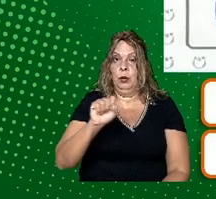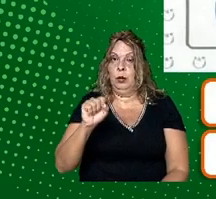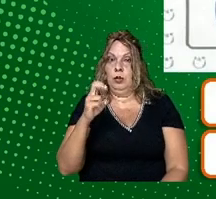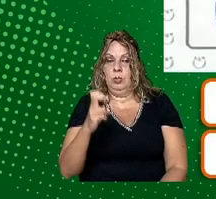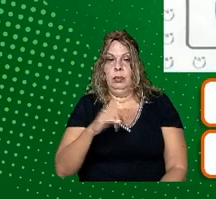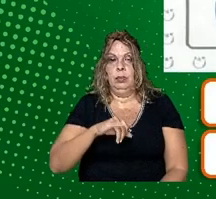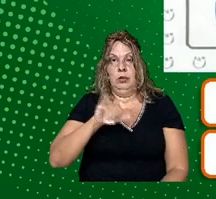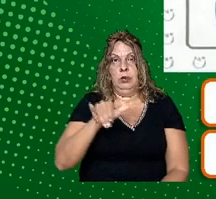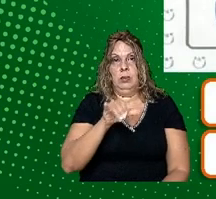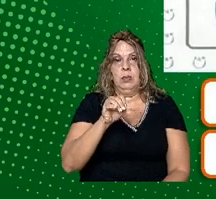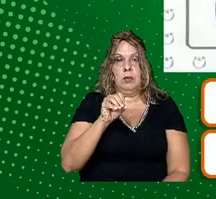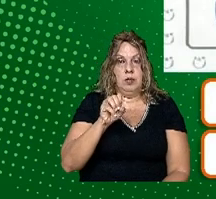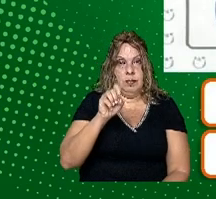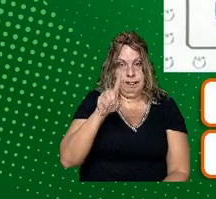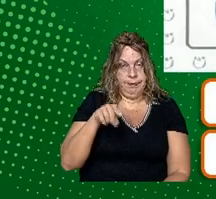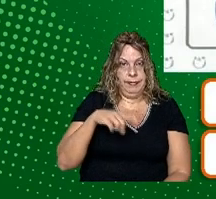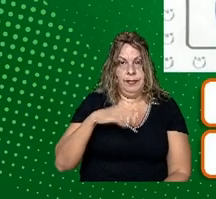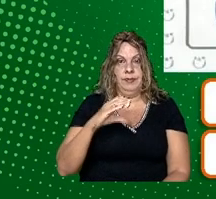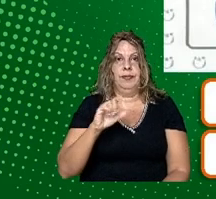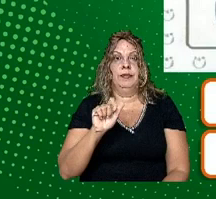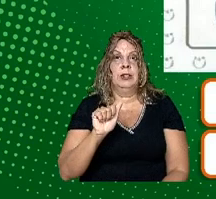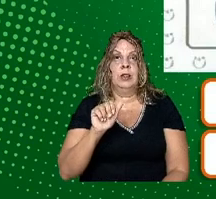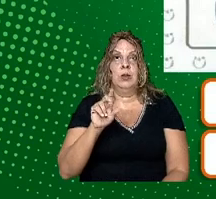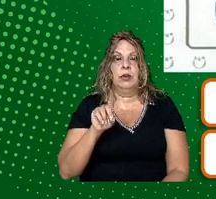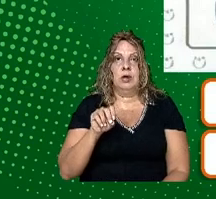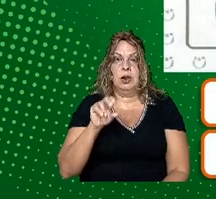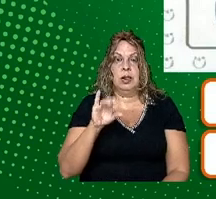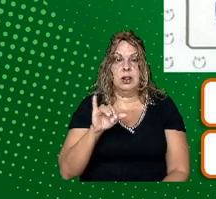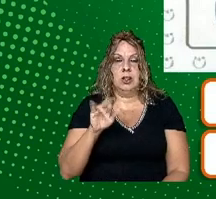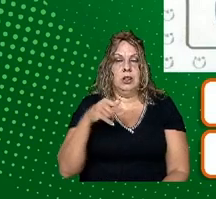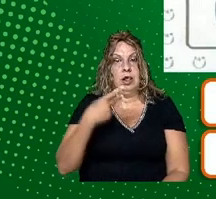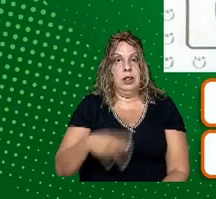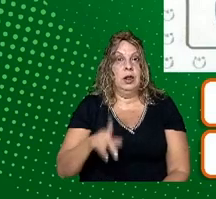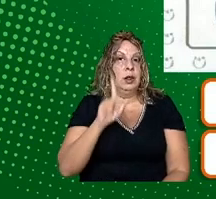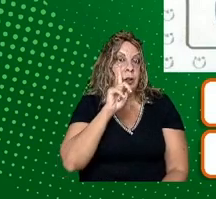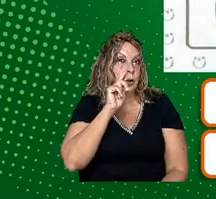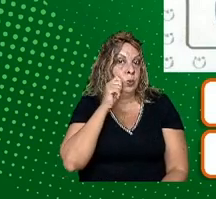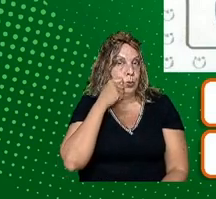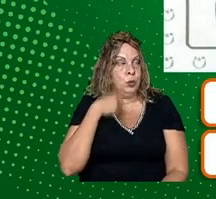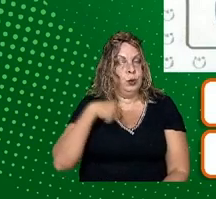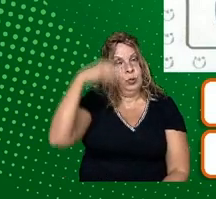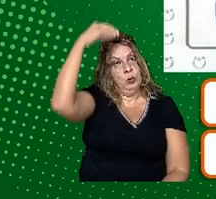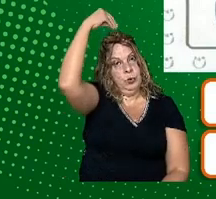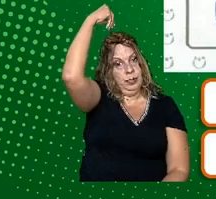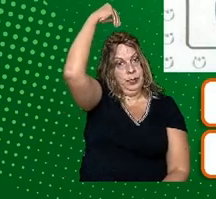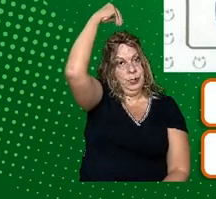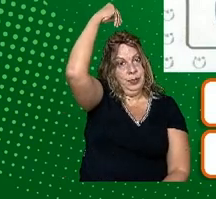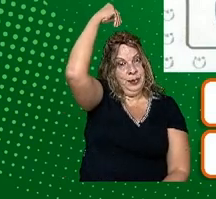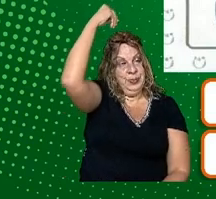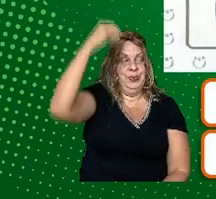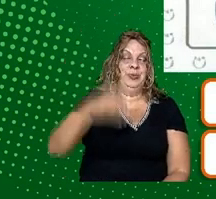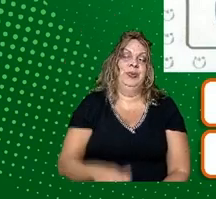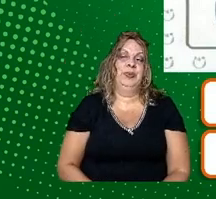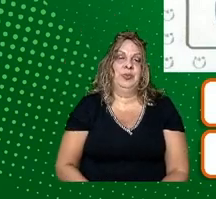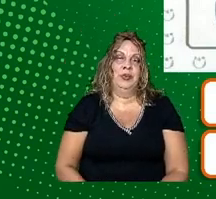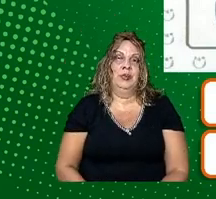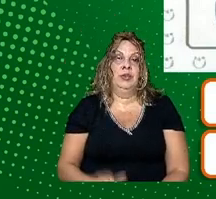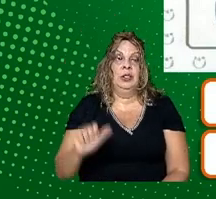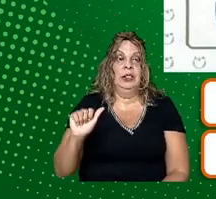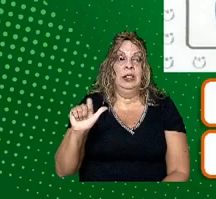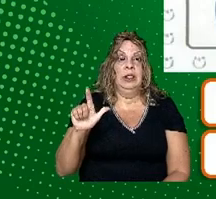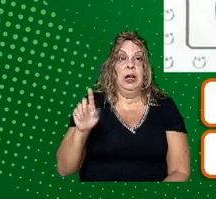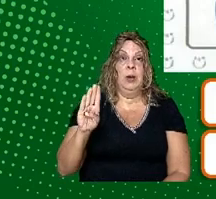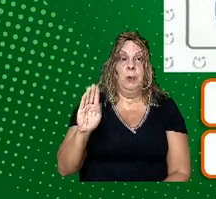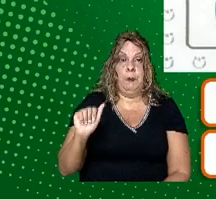178885. José Claudecir dos Santos, morador aqui da Grande Aracaju, em São Cristóvão, no Rosa Elze. A Alba, lá do Shopping Rio